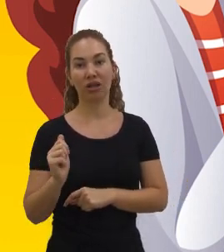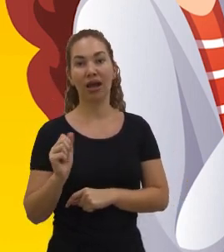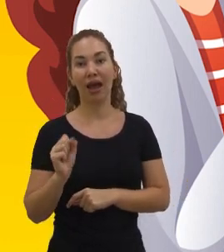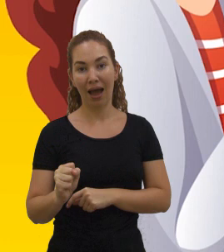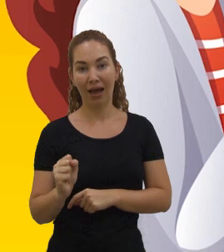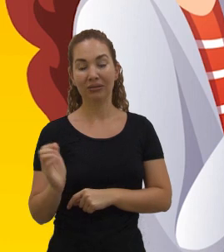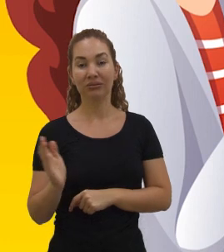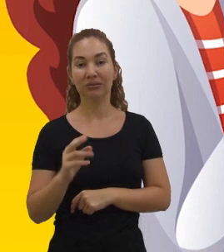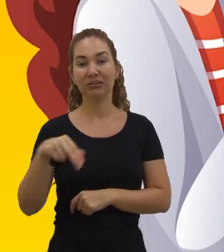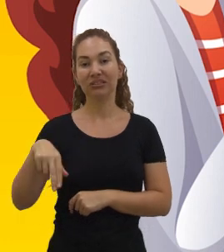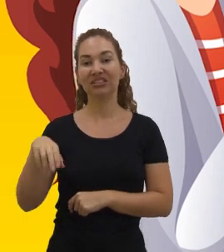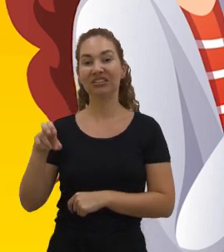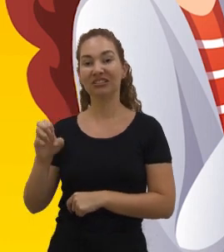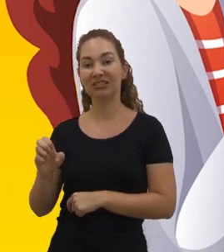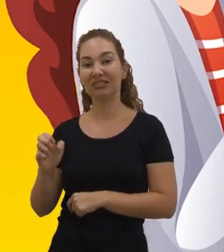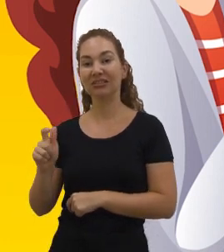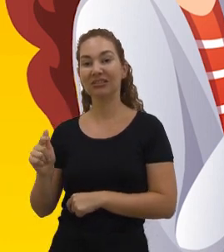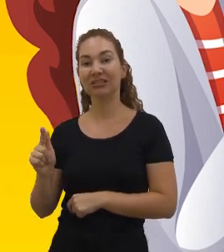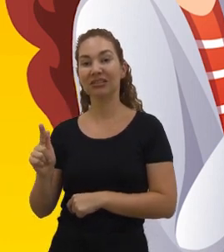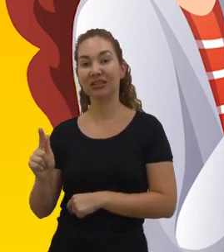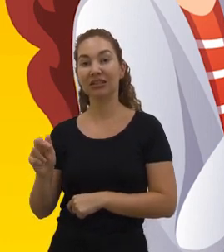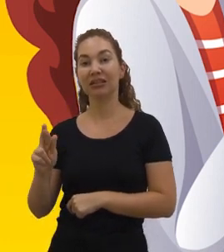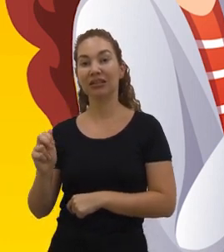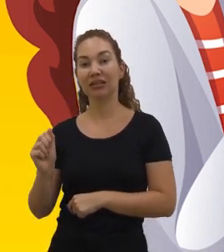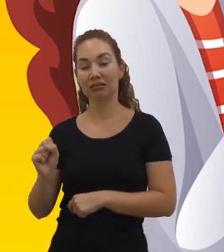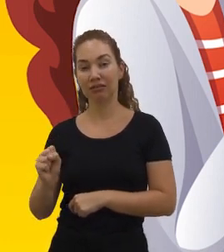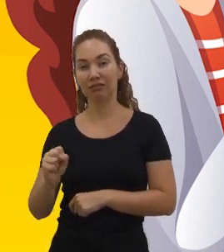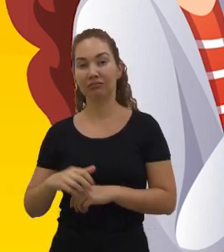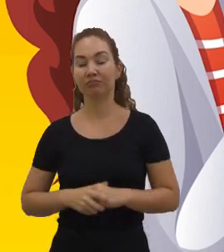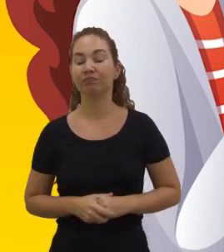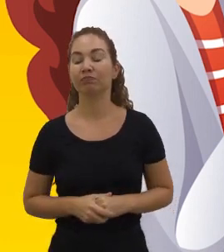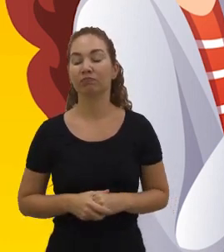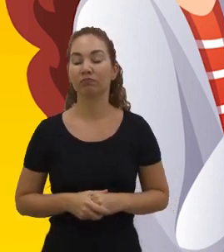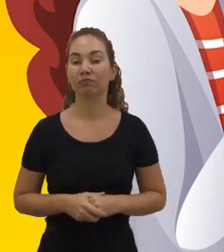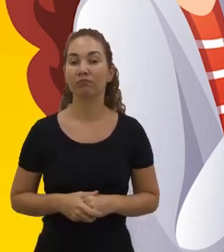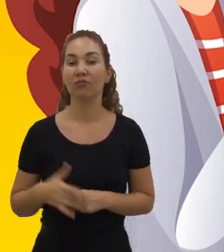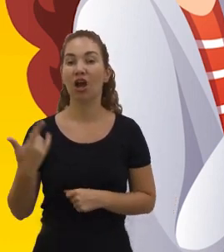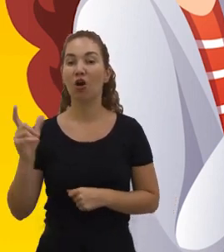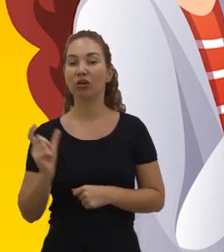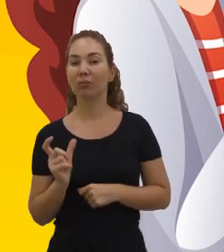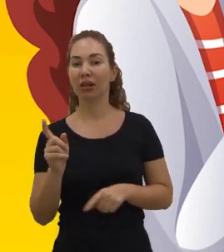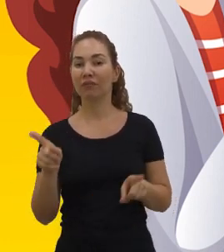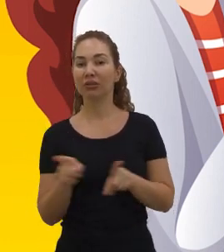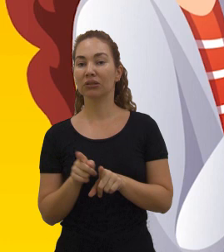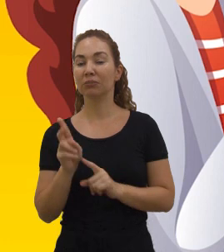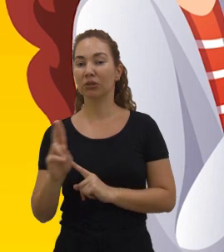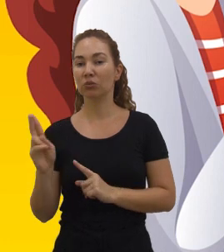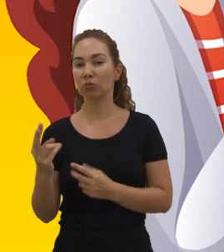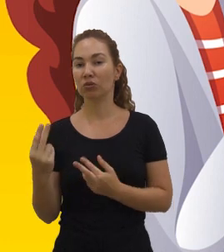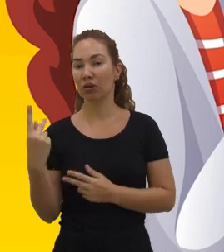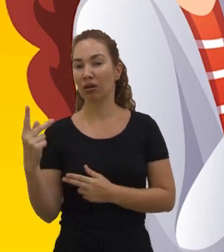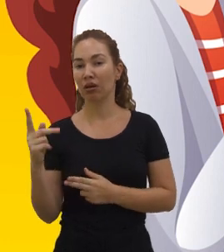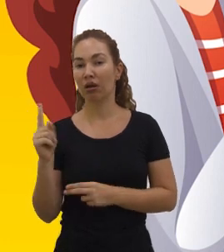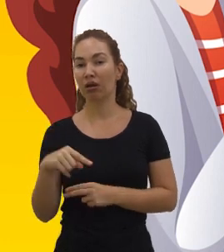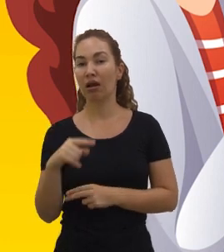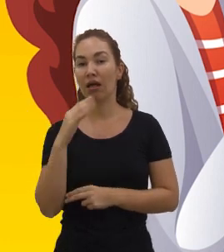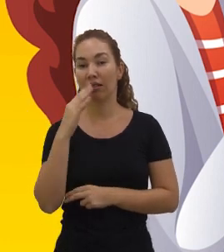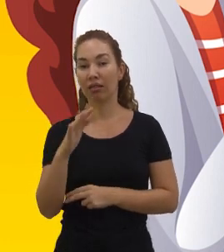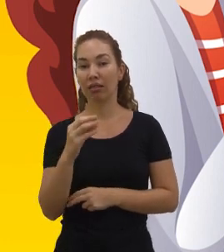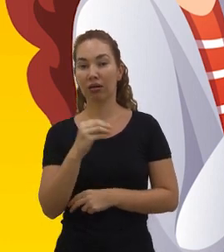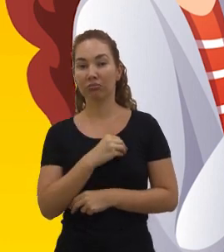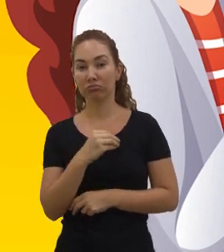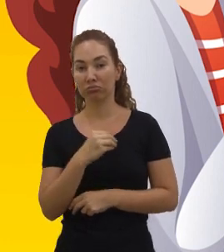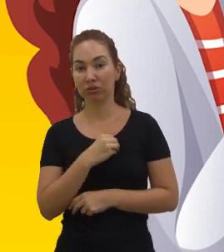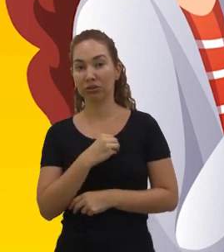maiúsculo. E tem um outro termo também que é assim, parecido com esse, que é da cor do